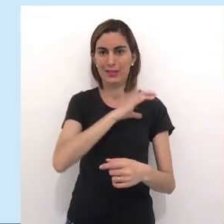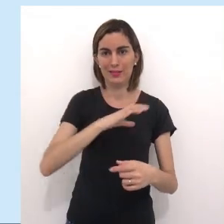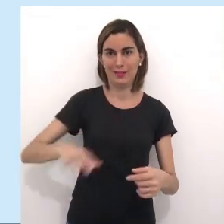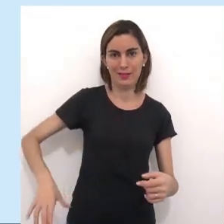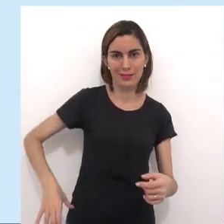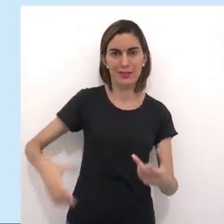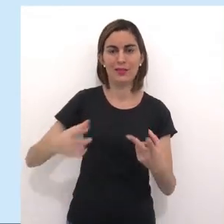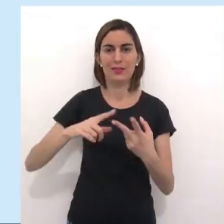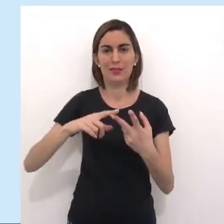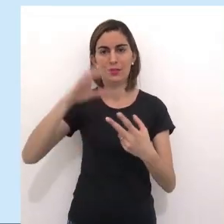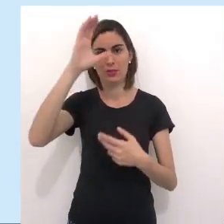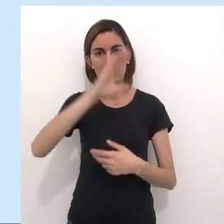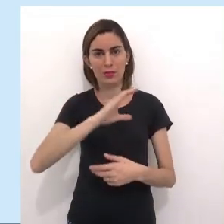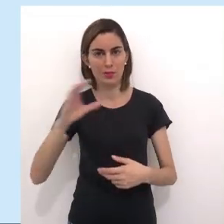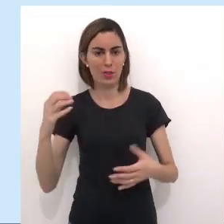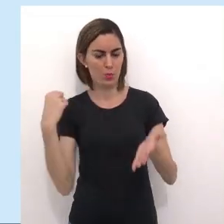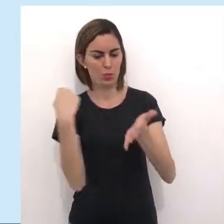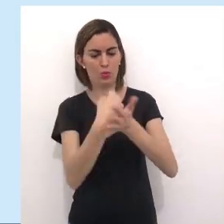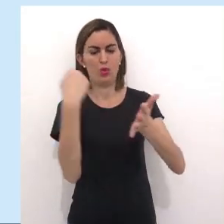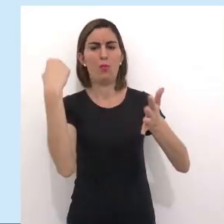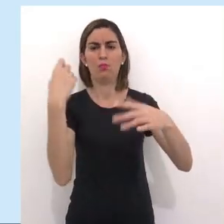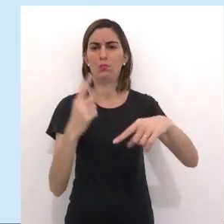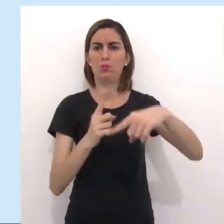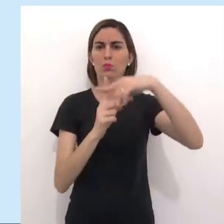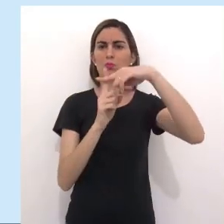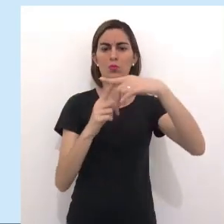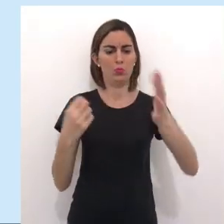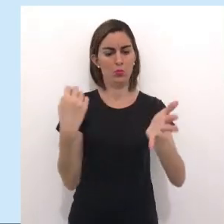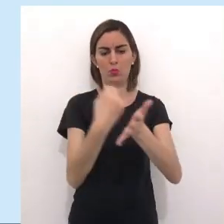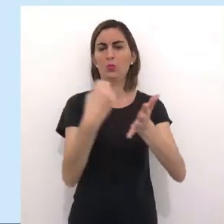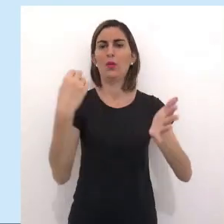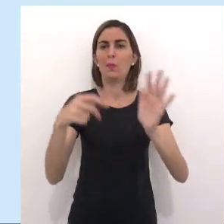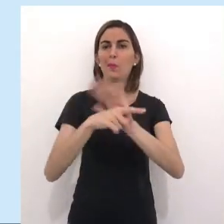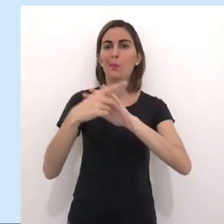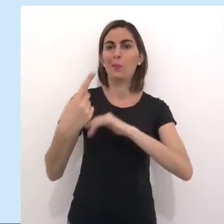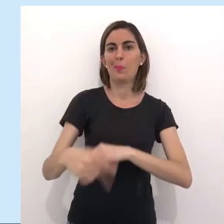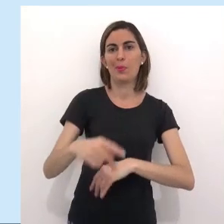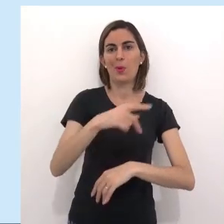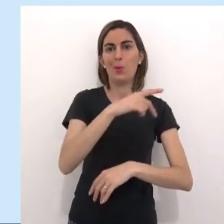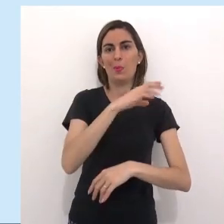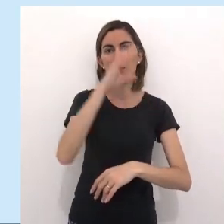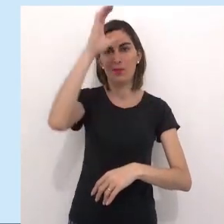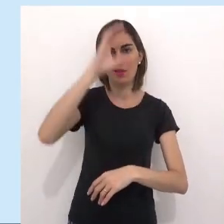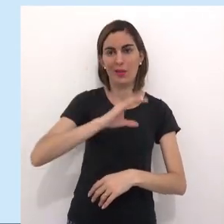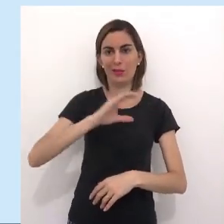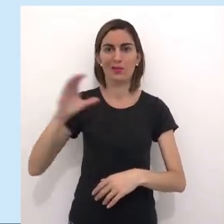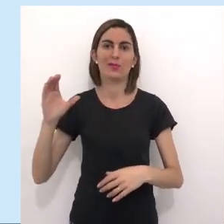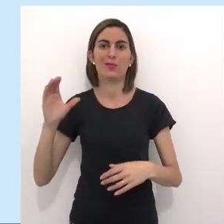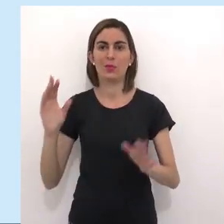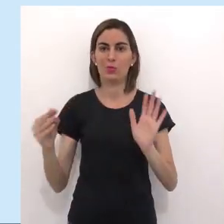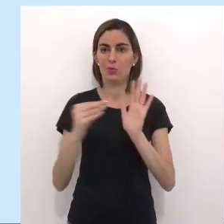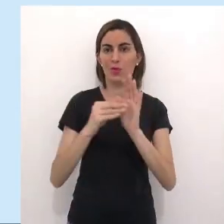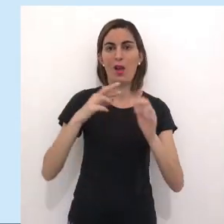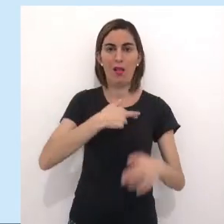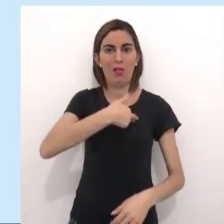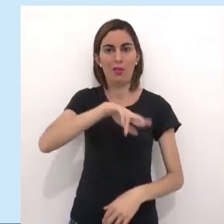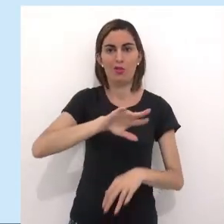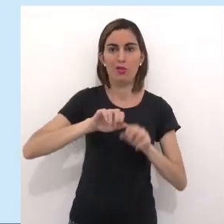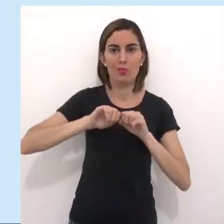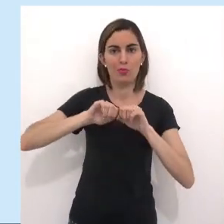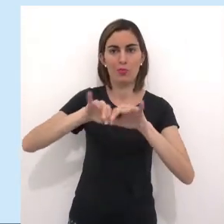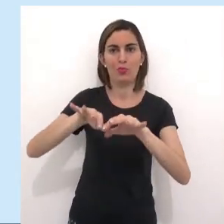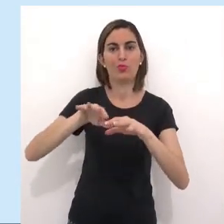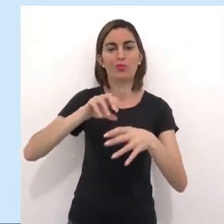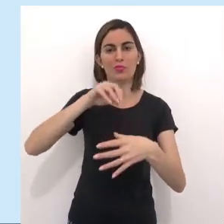do catolicismo, né, já traziam, na realidade, uma religião a ser implantada nesse novo